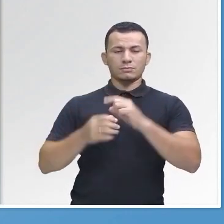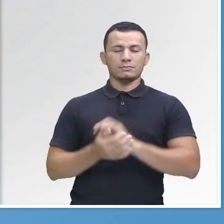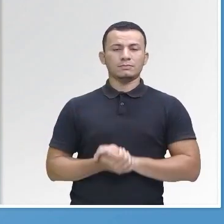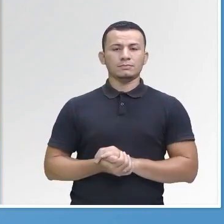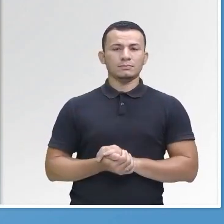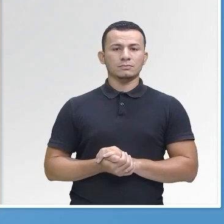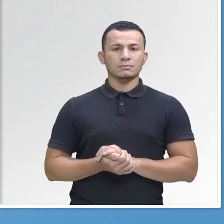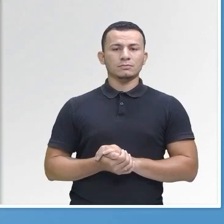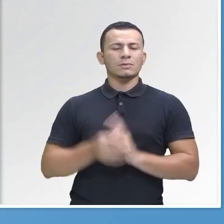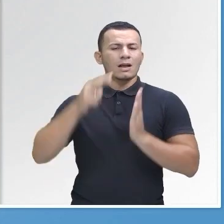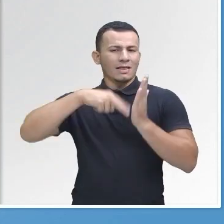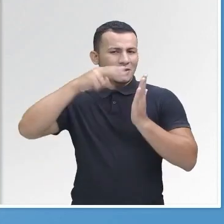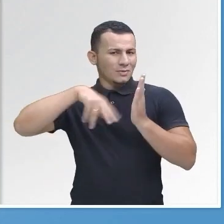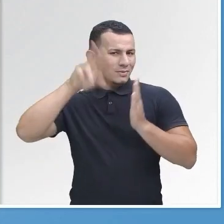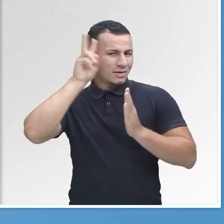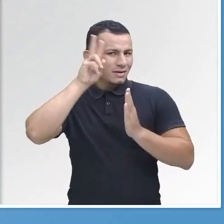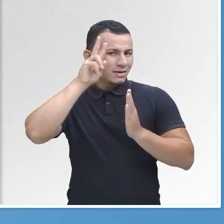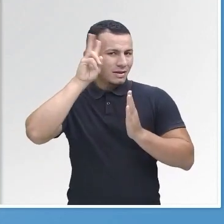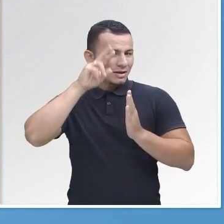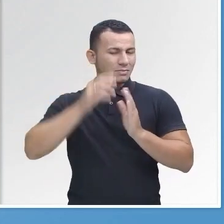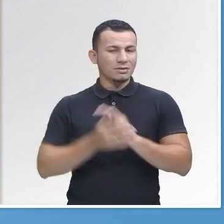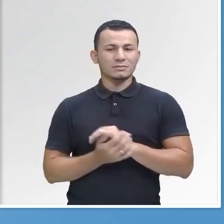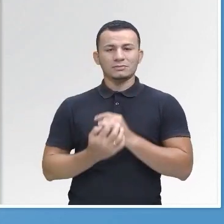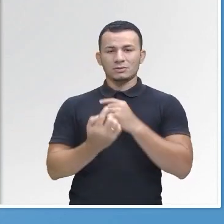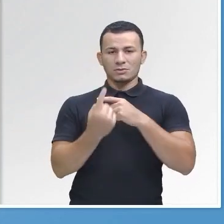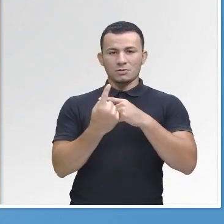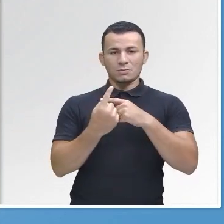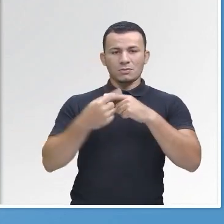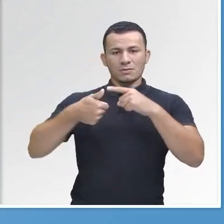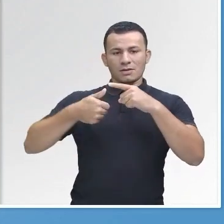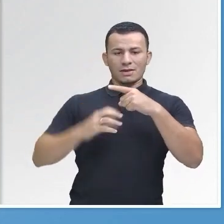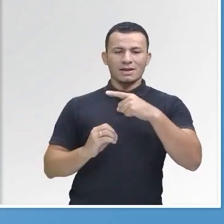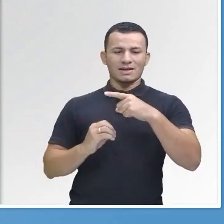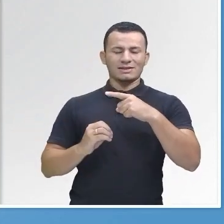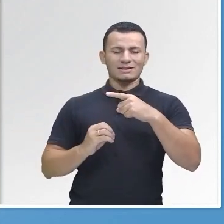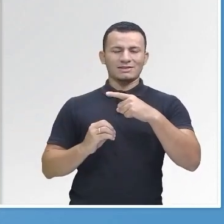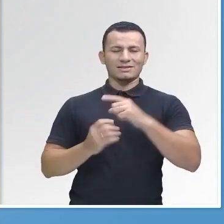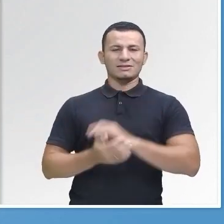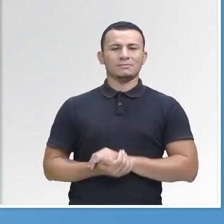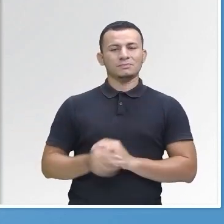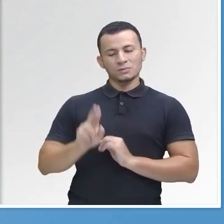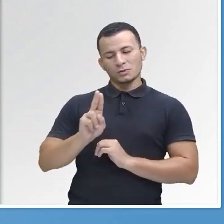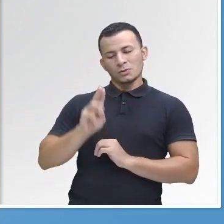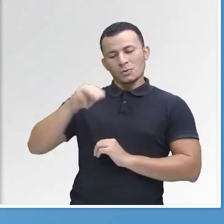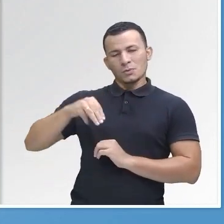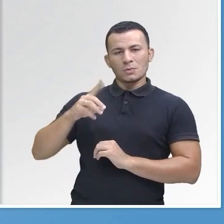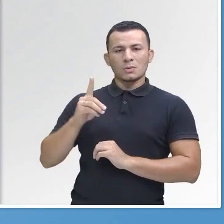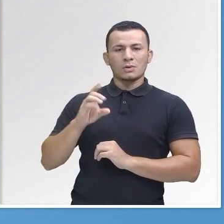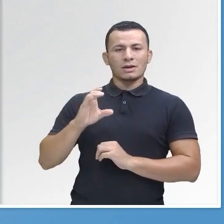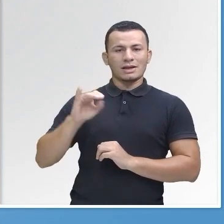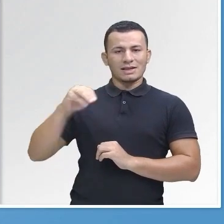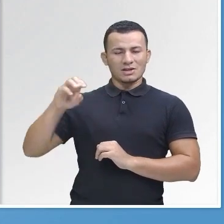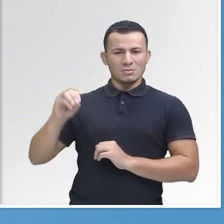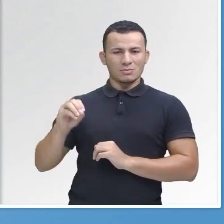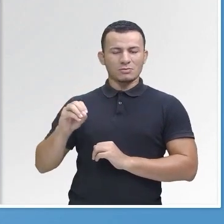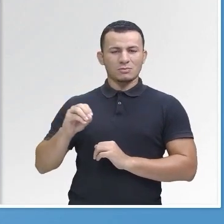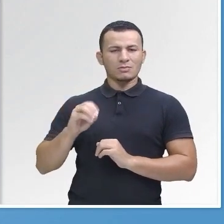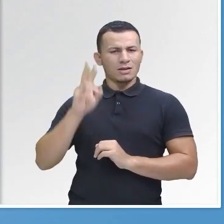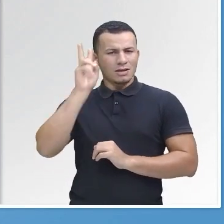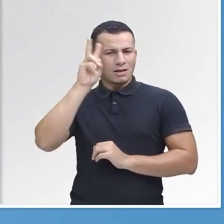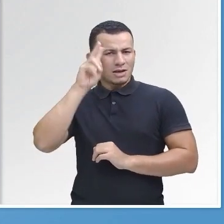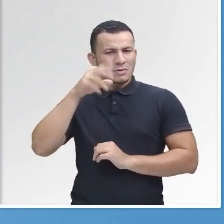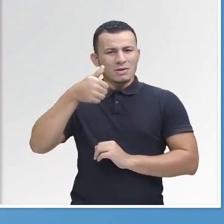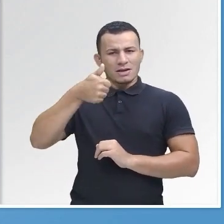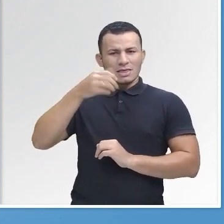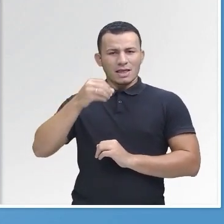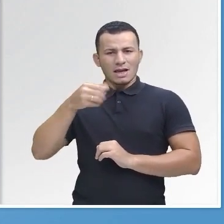se faz a leitura disso? Um décimo. Lembre, quando nós temos 10, 100 ou 1000, como é que se faz a leitura?